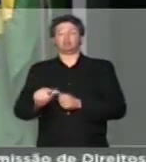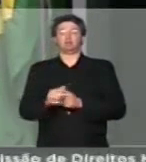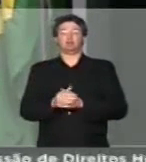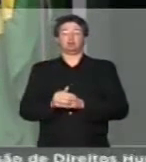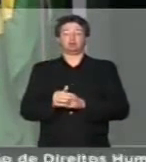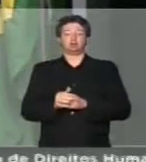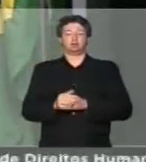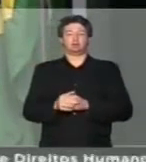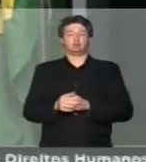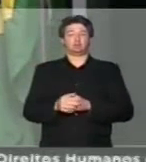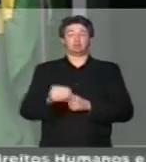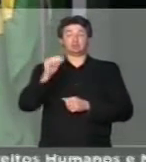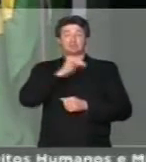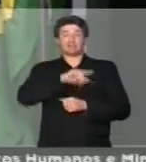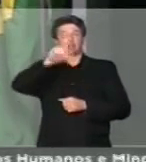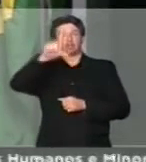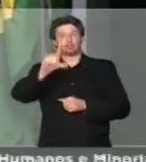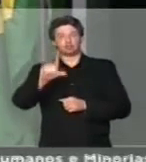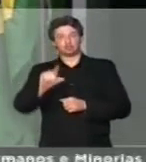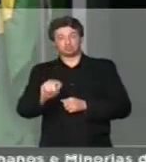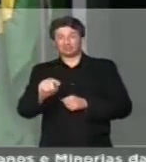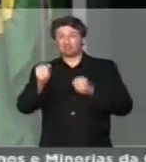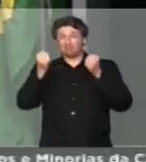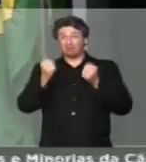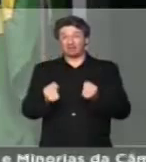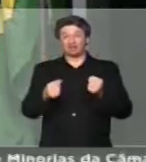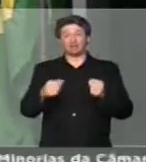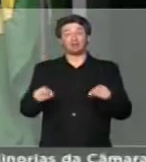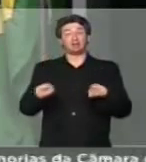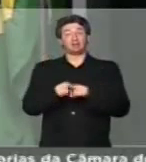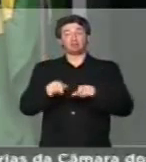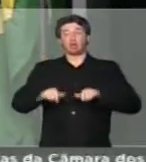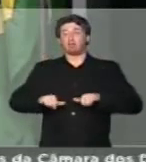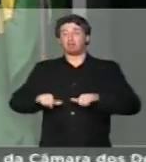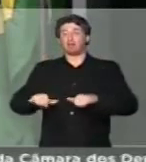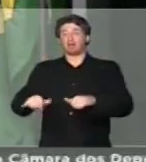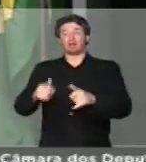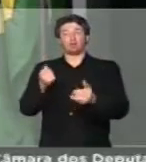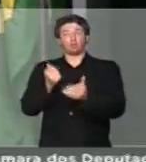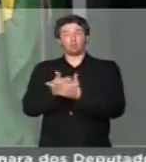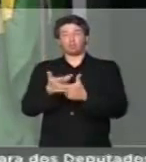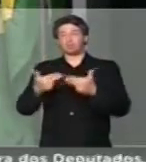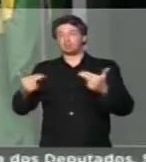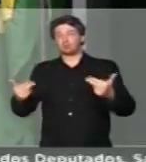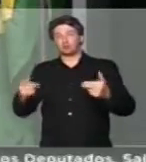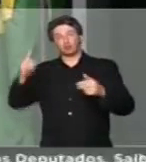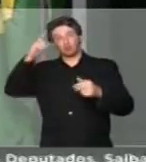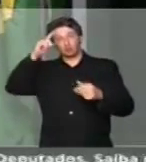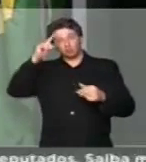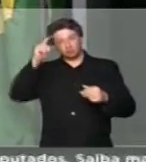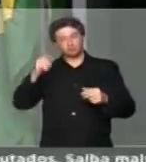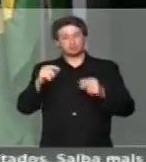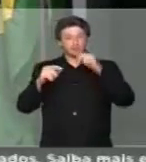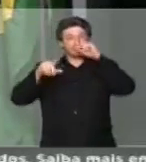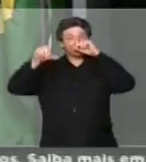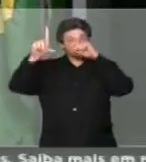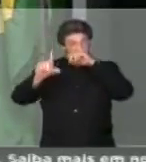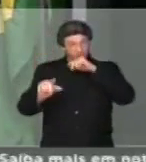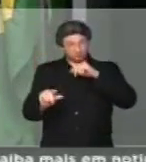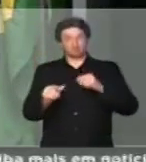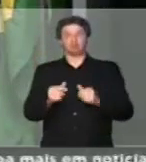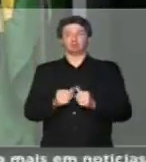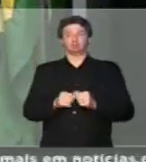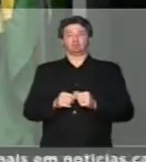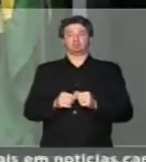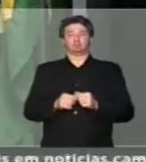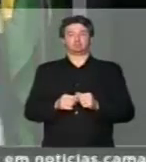A redução da renda dos brasileiros é tão severa que até as compras de bens essenciais do dia a dia sofrem queda.